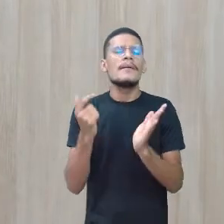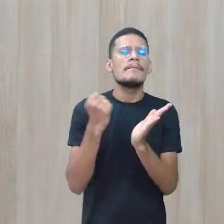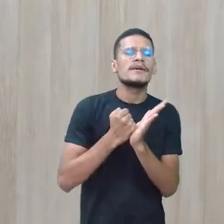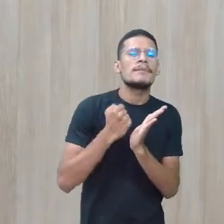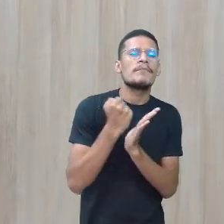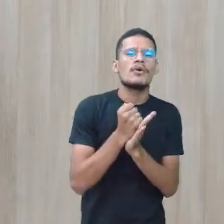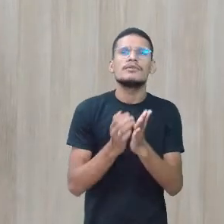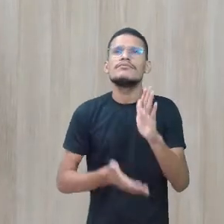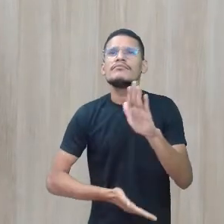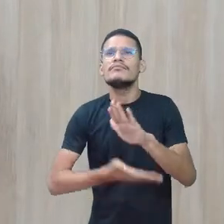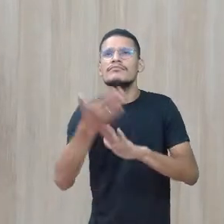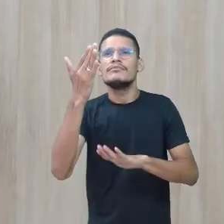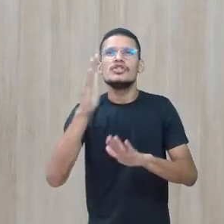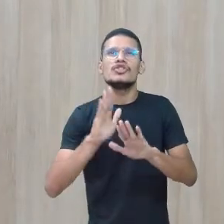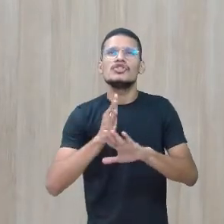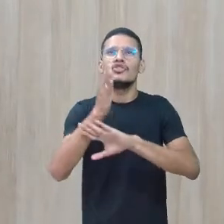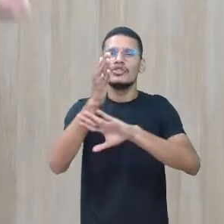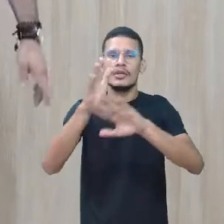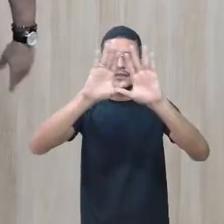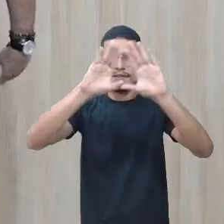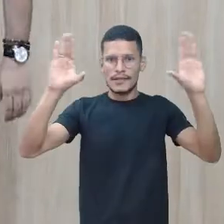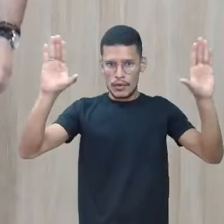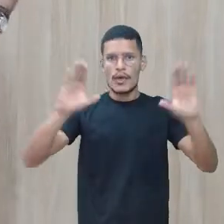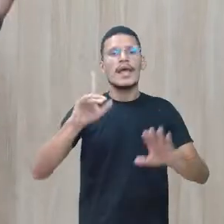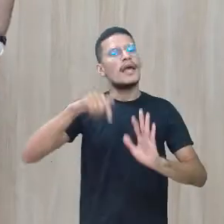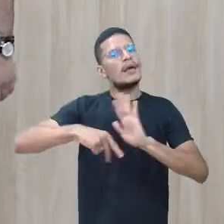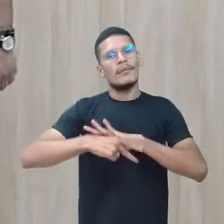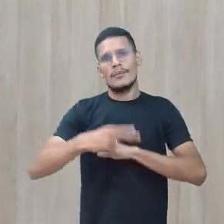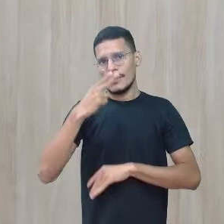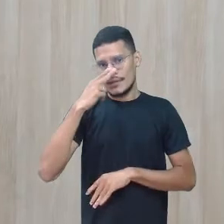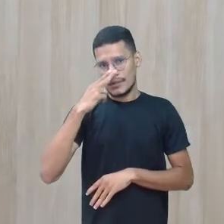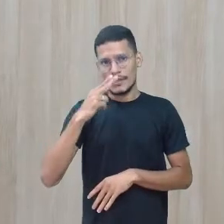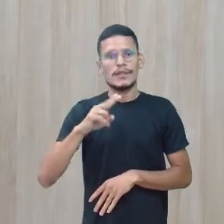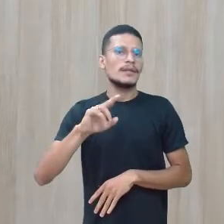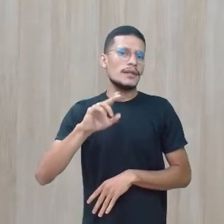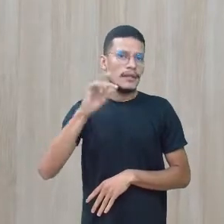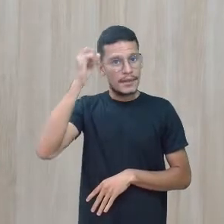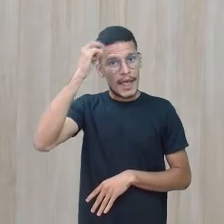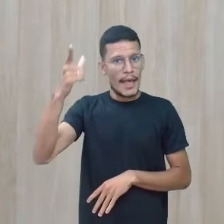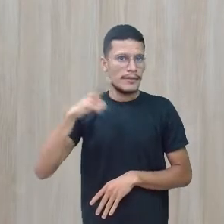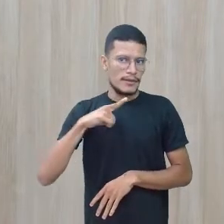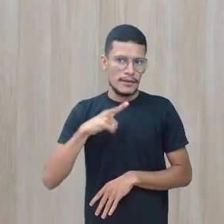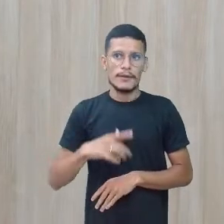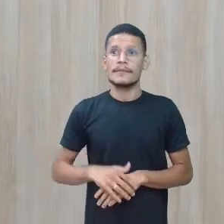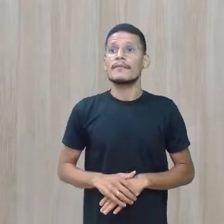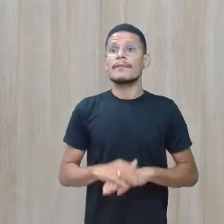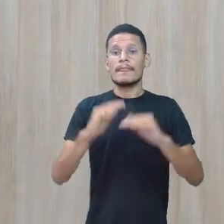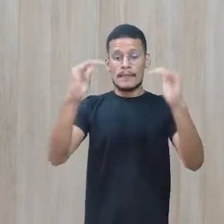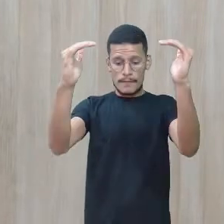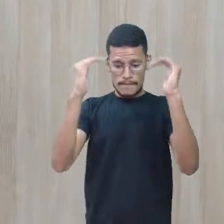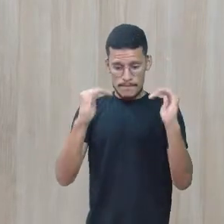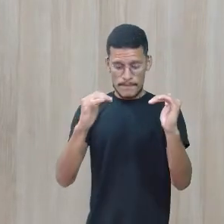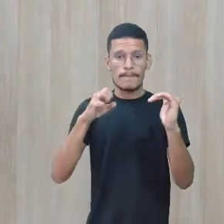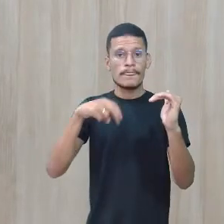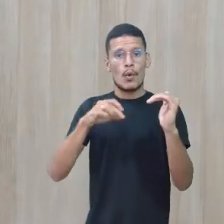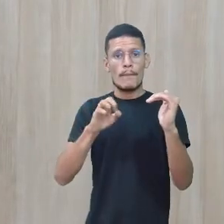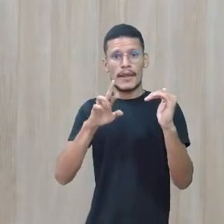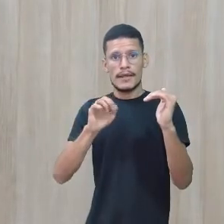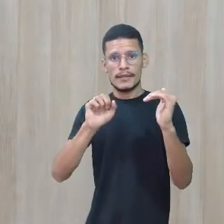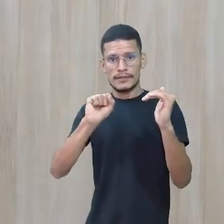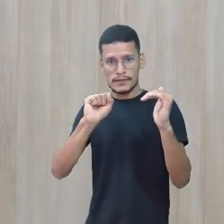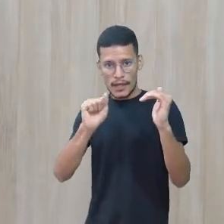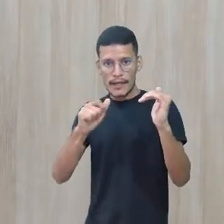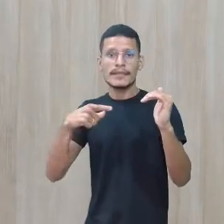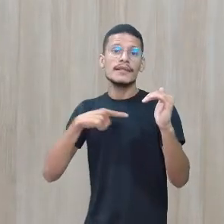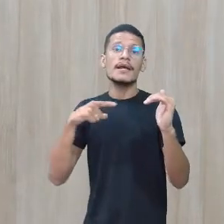o céu, né? Então existia essa ideia. Logo após a nobreza, né, que tinha a terra, né, e o poder político, porque eram os